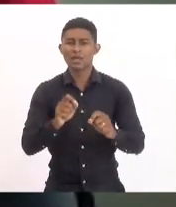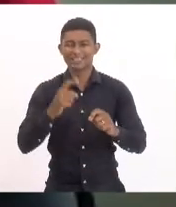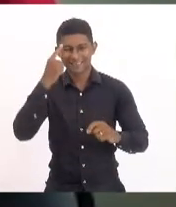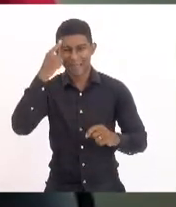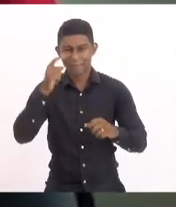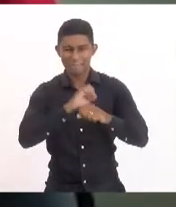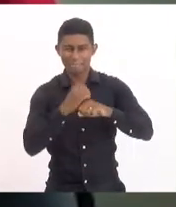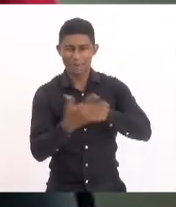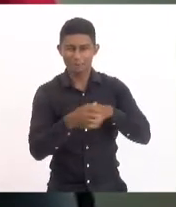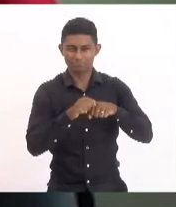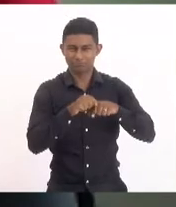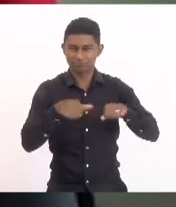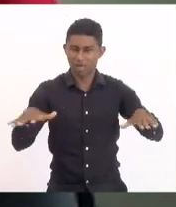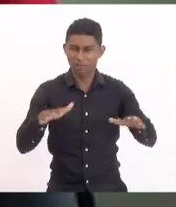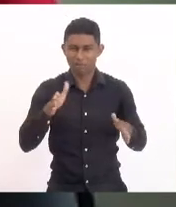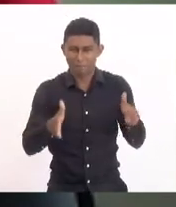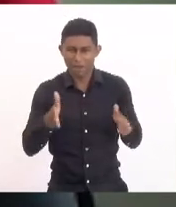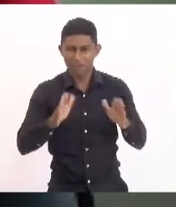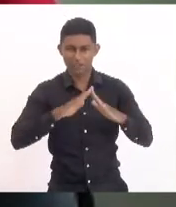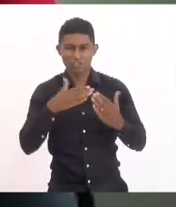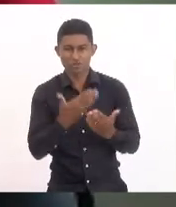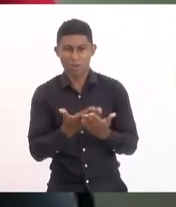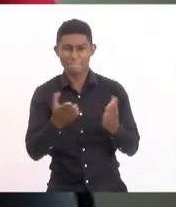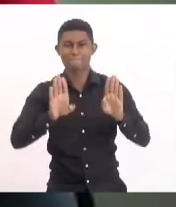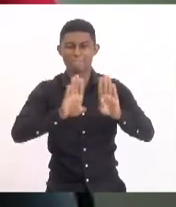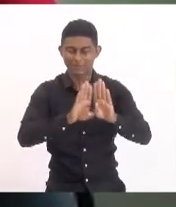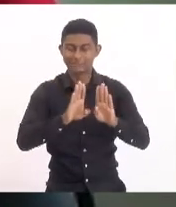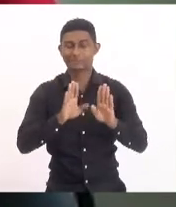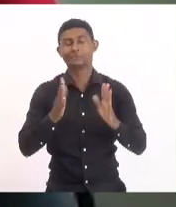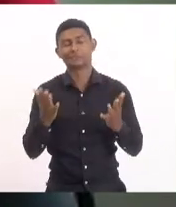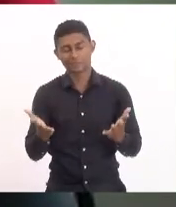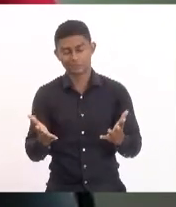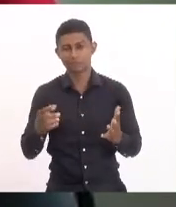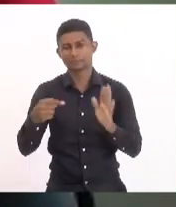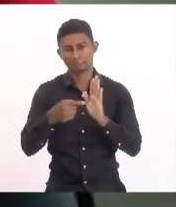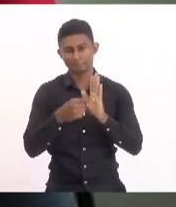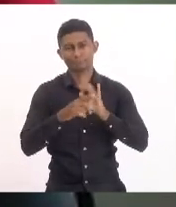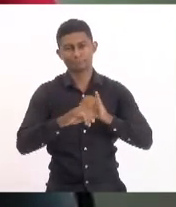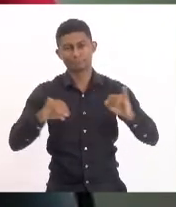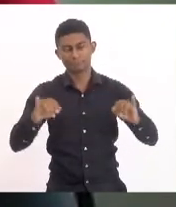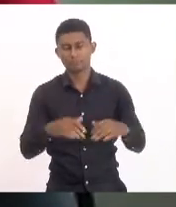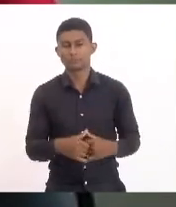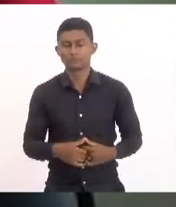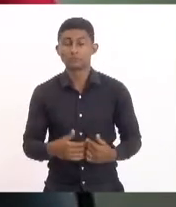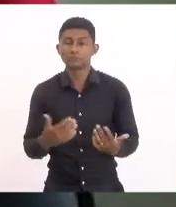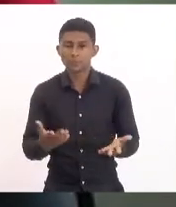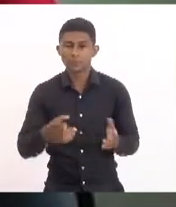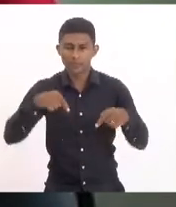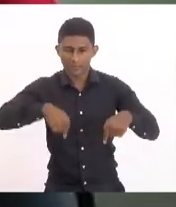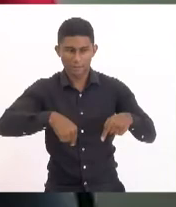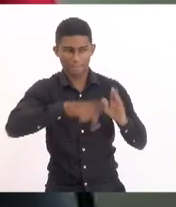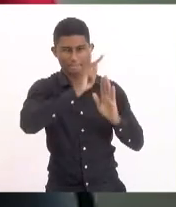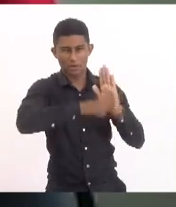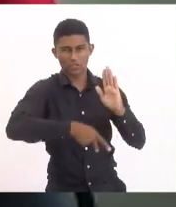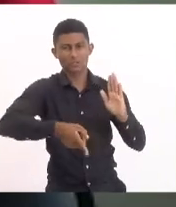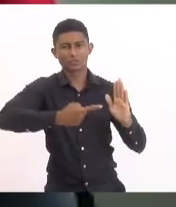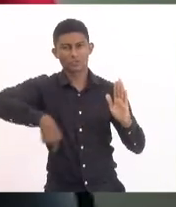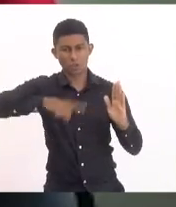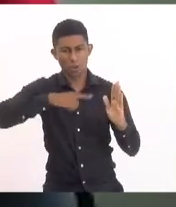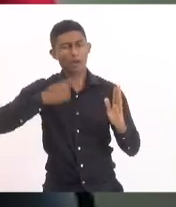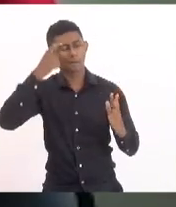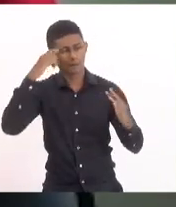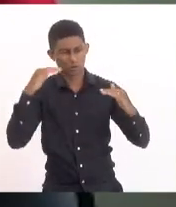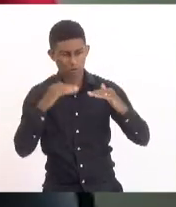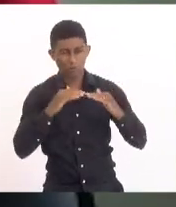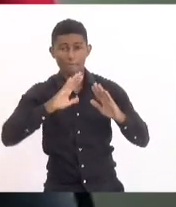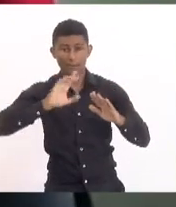tempos de pandemia. Então, o nosso parecer é favorável, ponderando aqui para que o projeto volte depois de uma